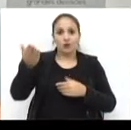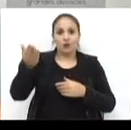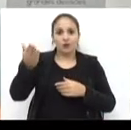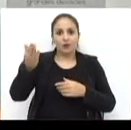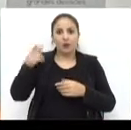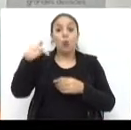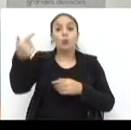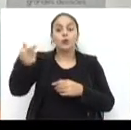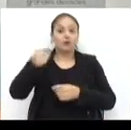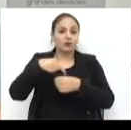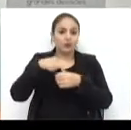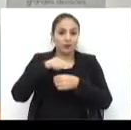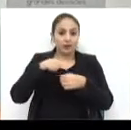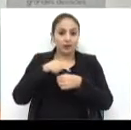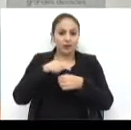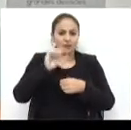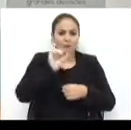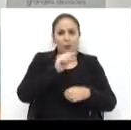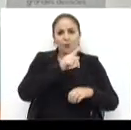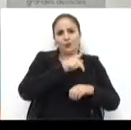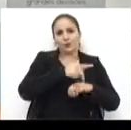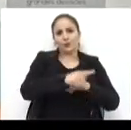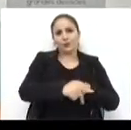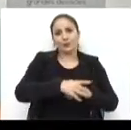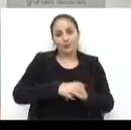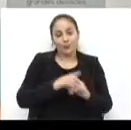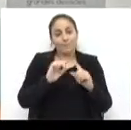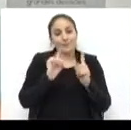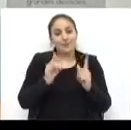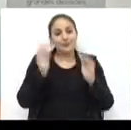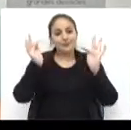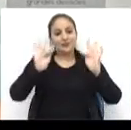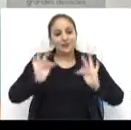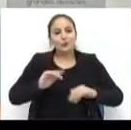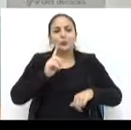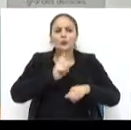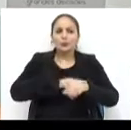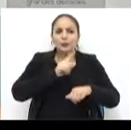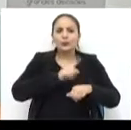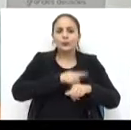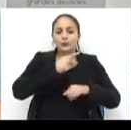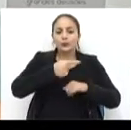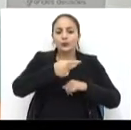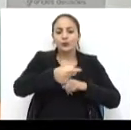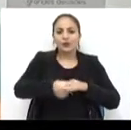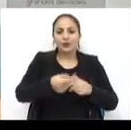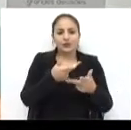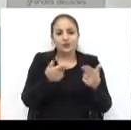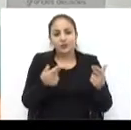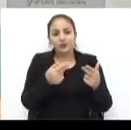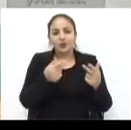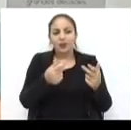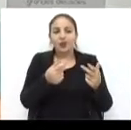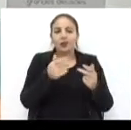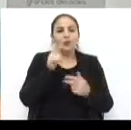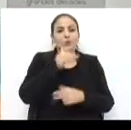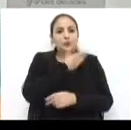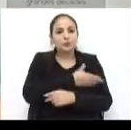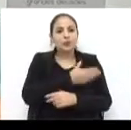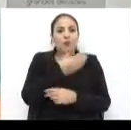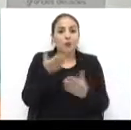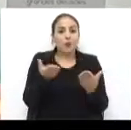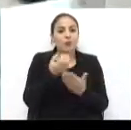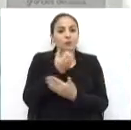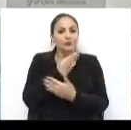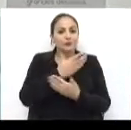do que no próprio Passo Fundo, né? Mas felizmente com o tempo, né, as coisas foram se ajustando e hoje está tudo